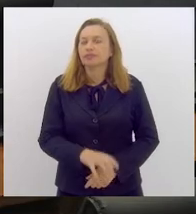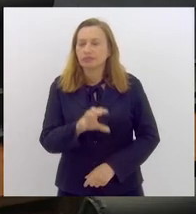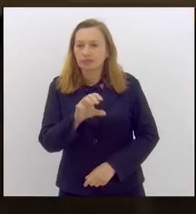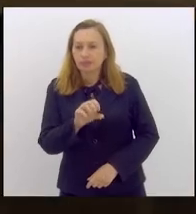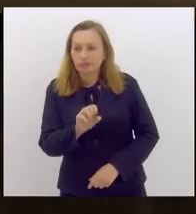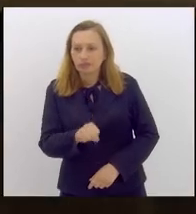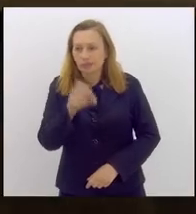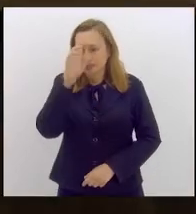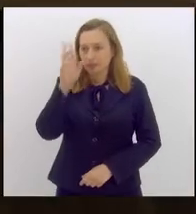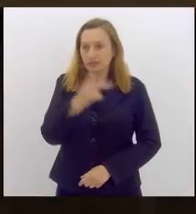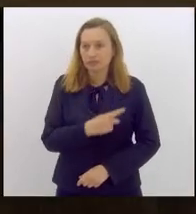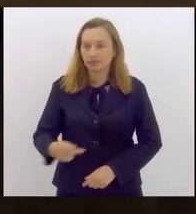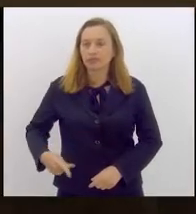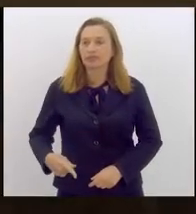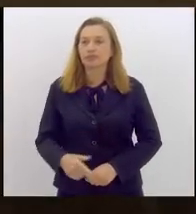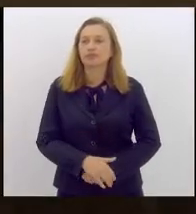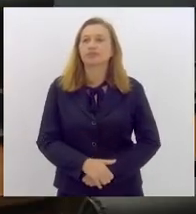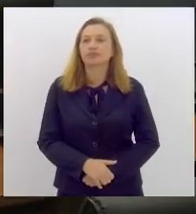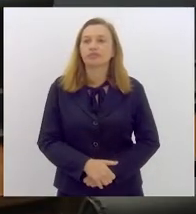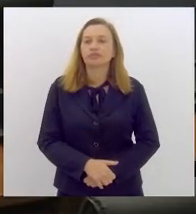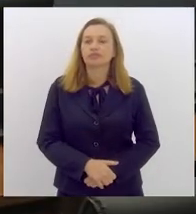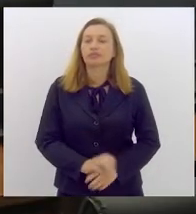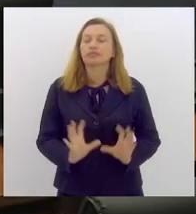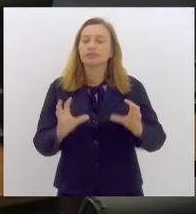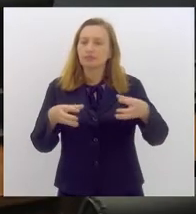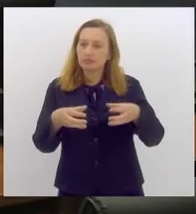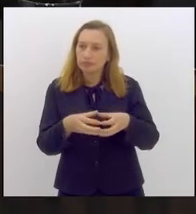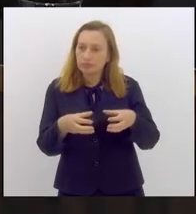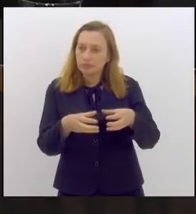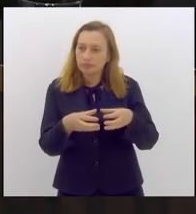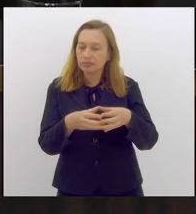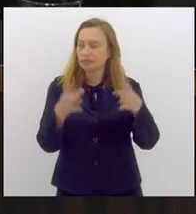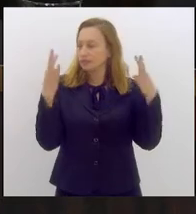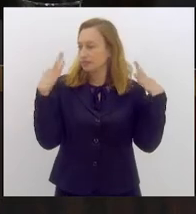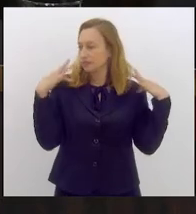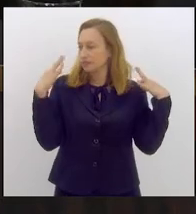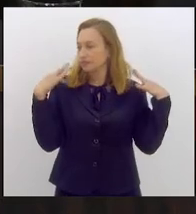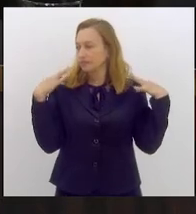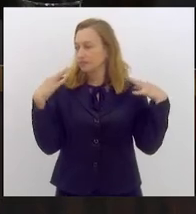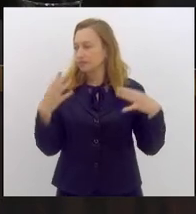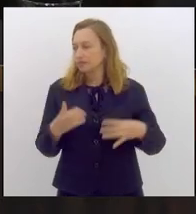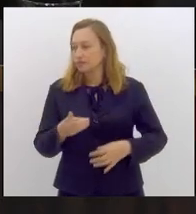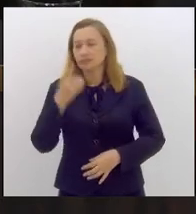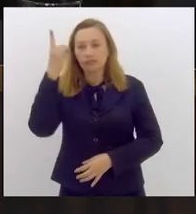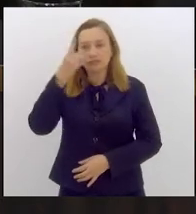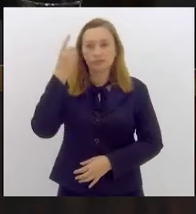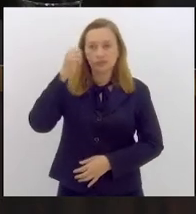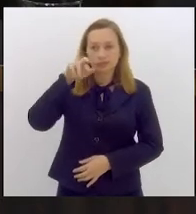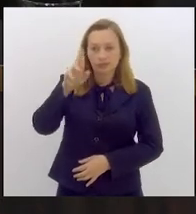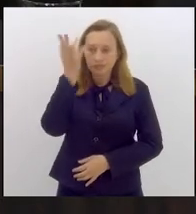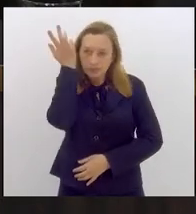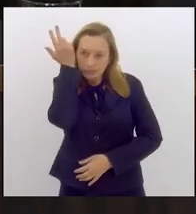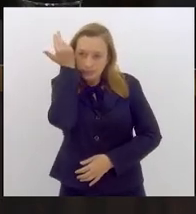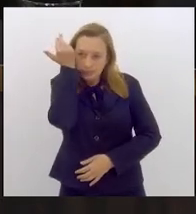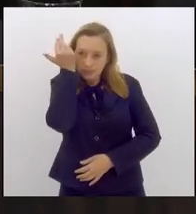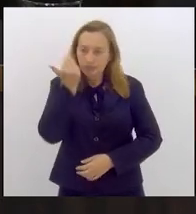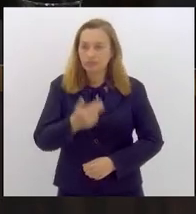Favorável, presidenta. Pela Comissão de Turismo, designo o deputado Eliomar Coelho.